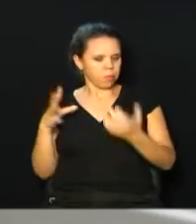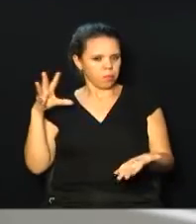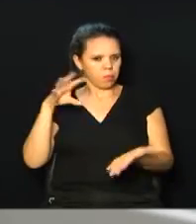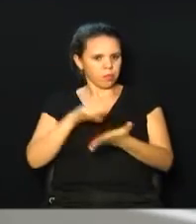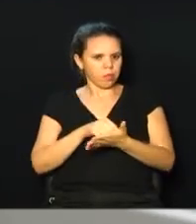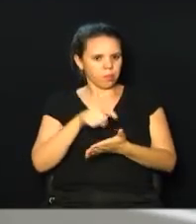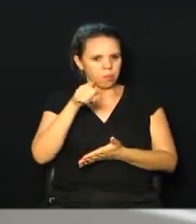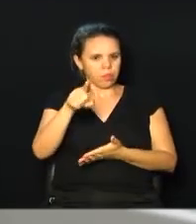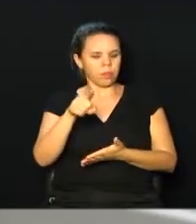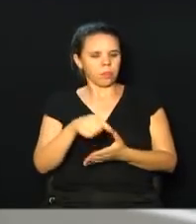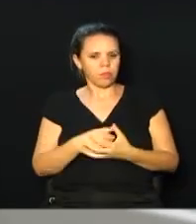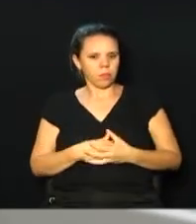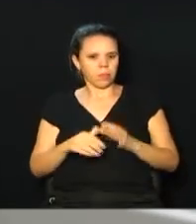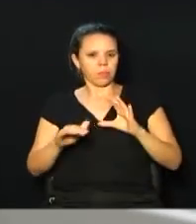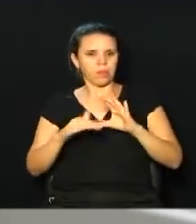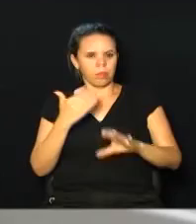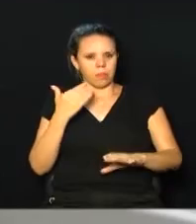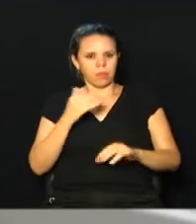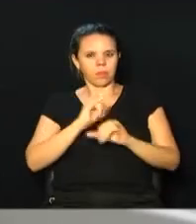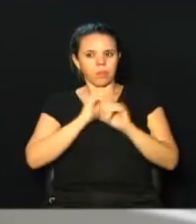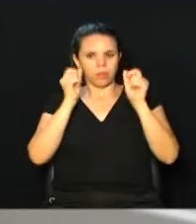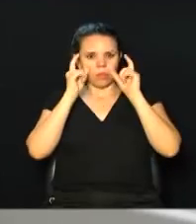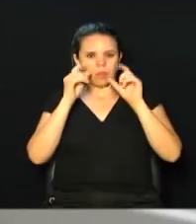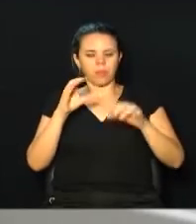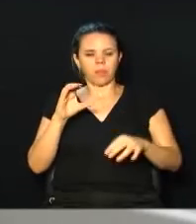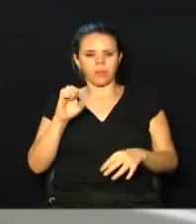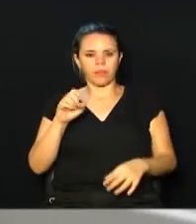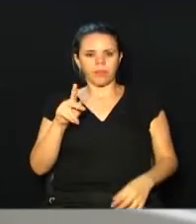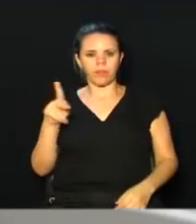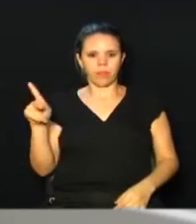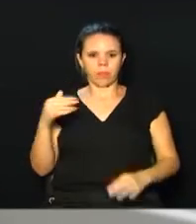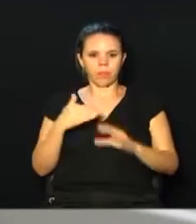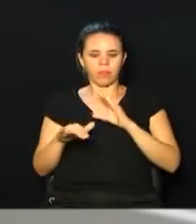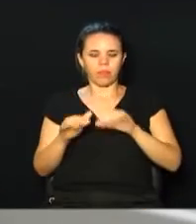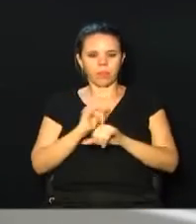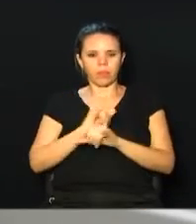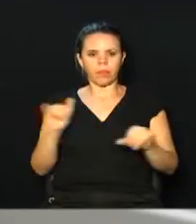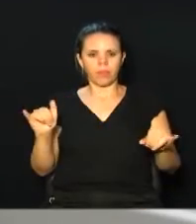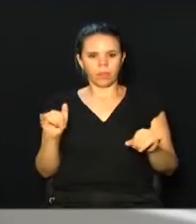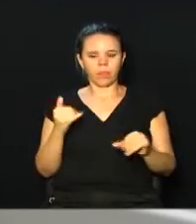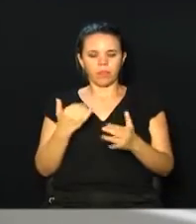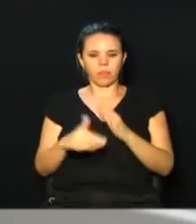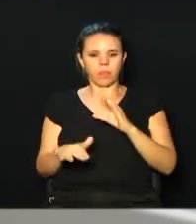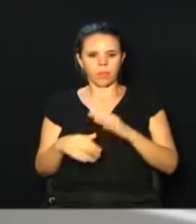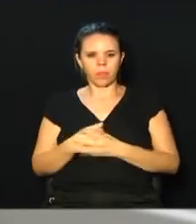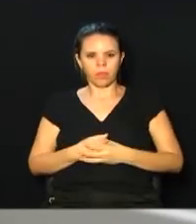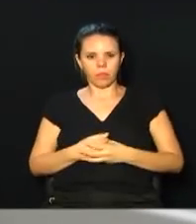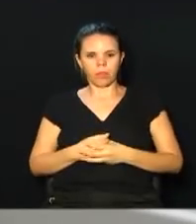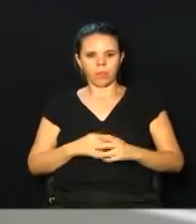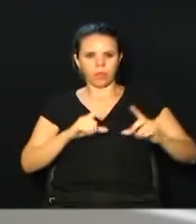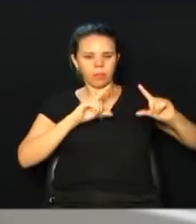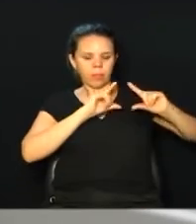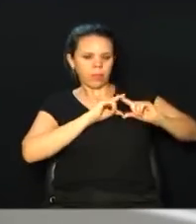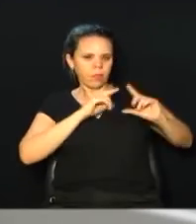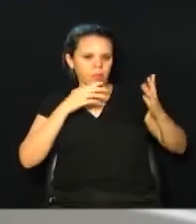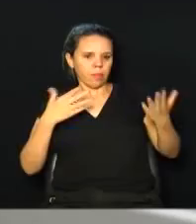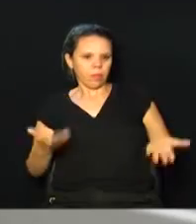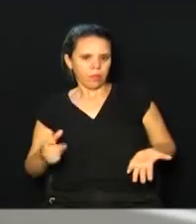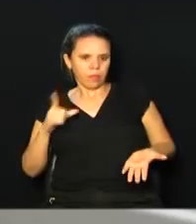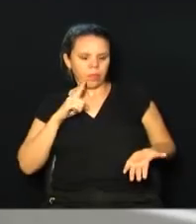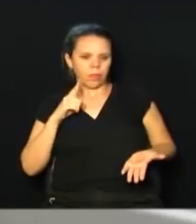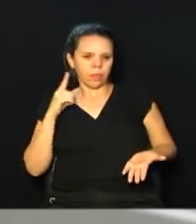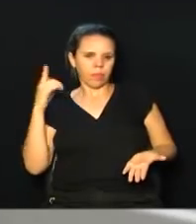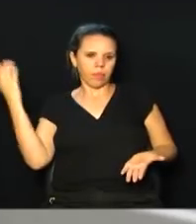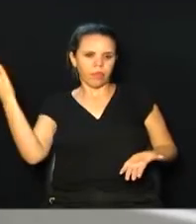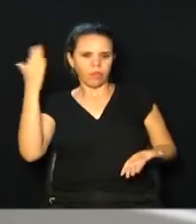você receba. Você vai colocar o seu CEP e você vai receber uma mensagem da própria Defesa Civil se tem previsão